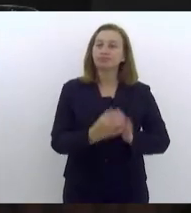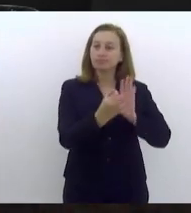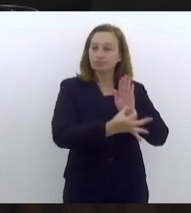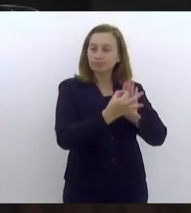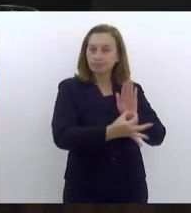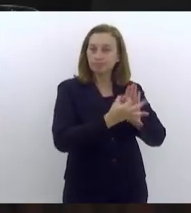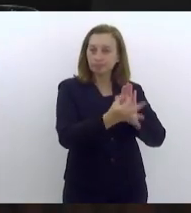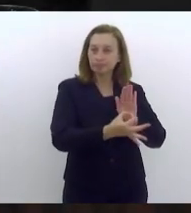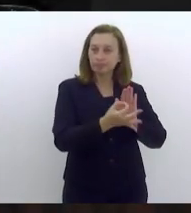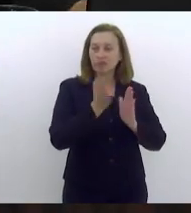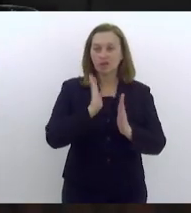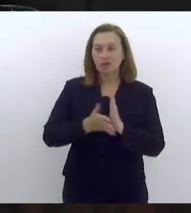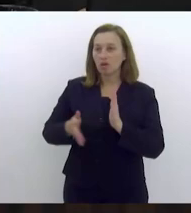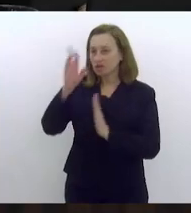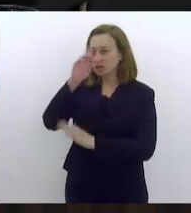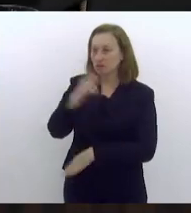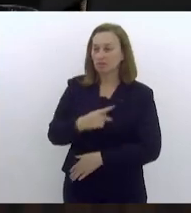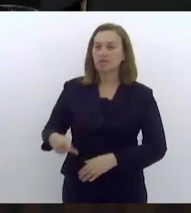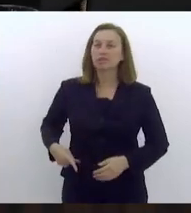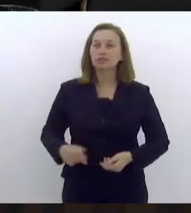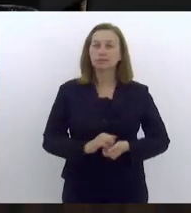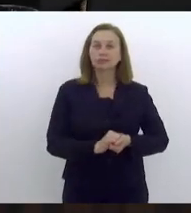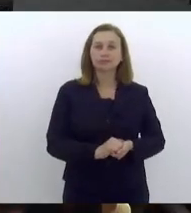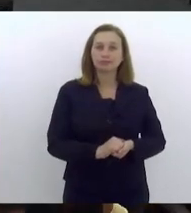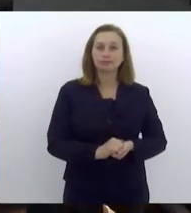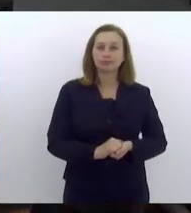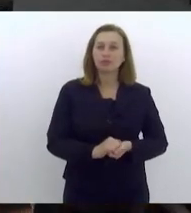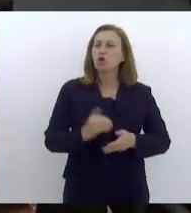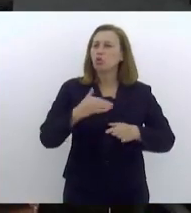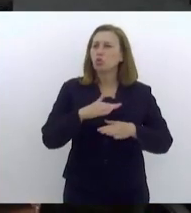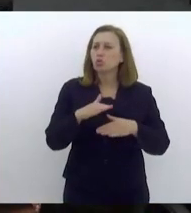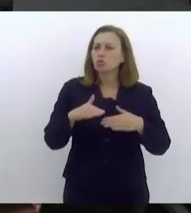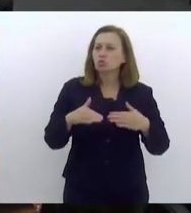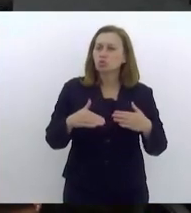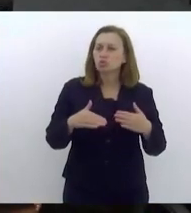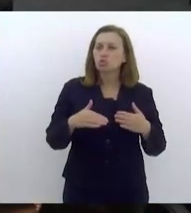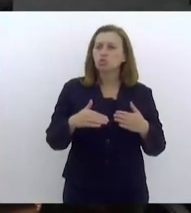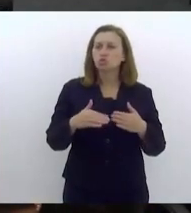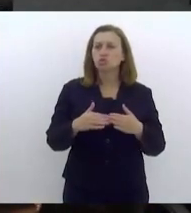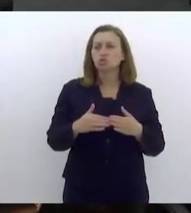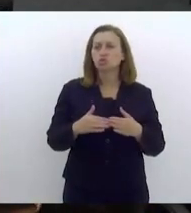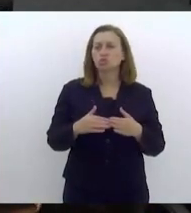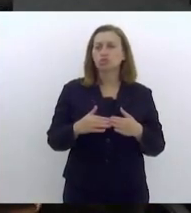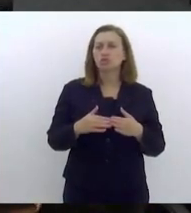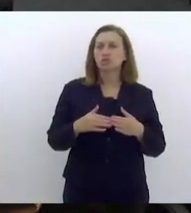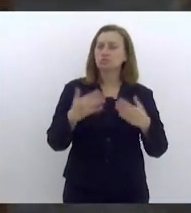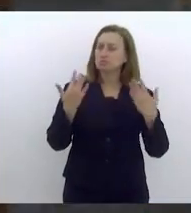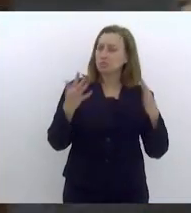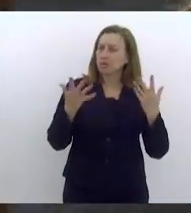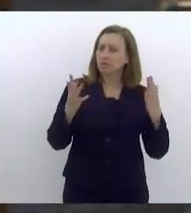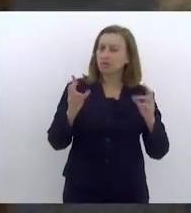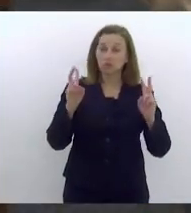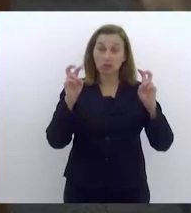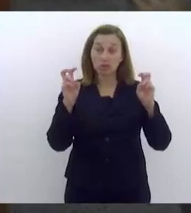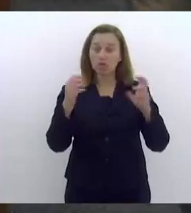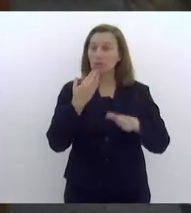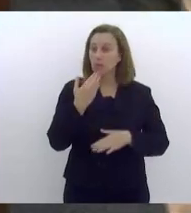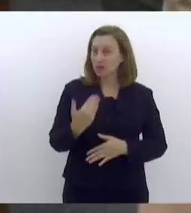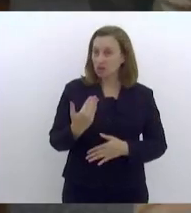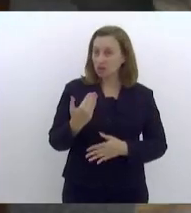parecer. Questão de ordem, senhora presidenta. Com toda a pertinência da matéria, parabenizando o autor, eu queria